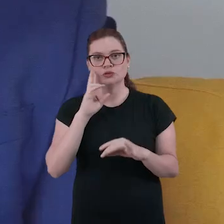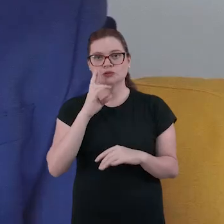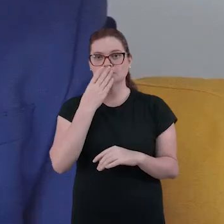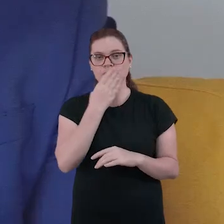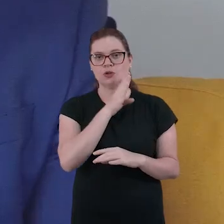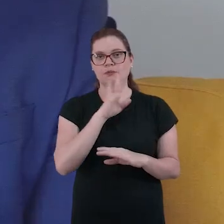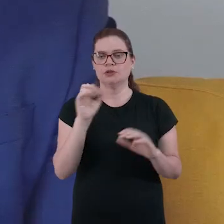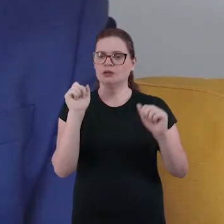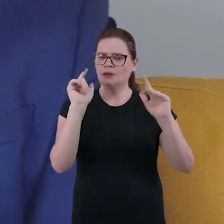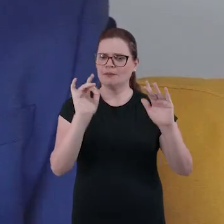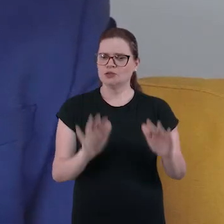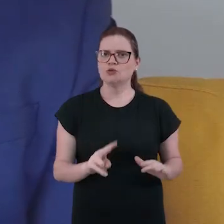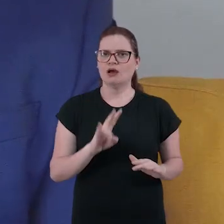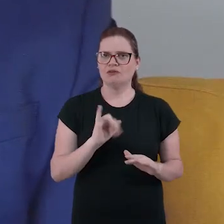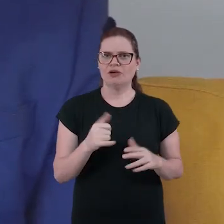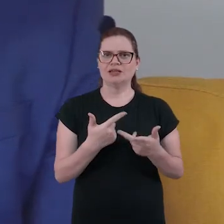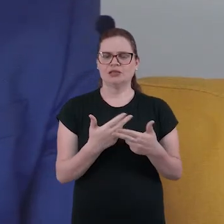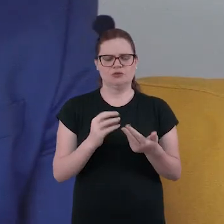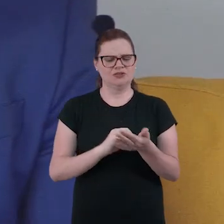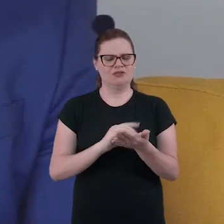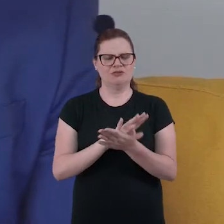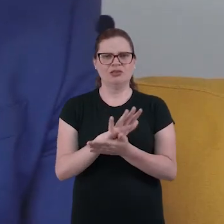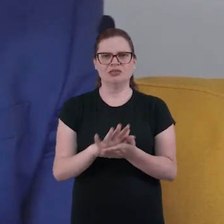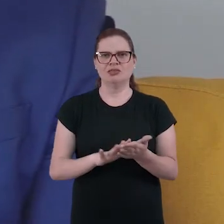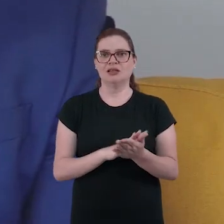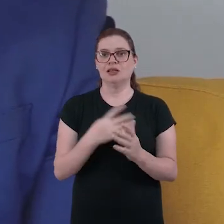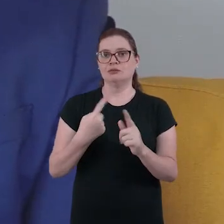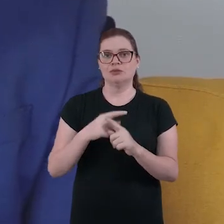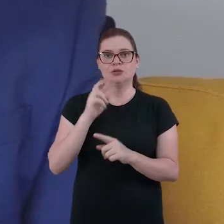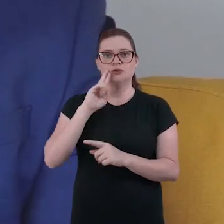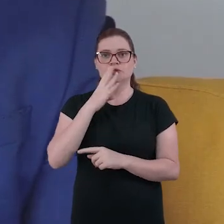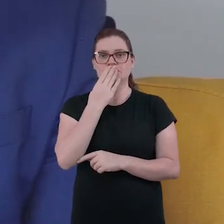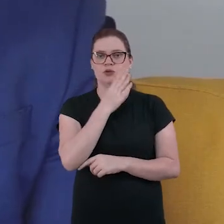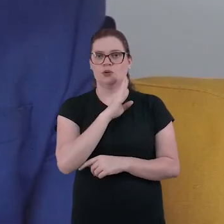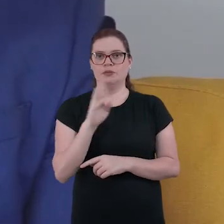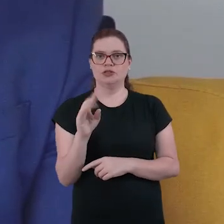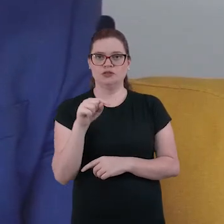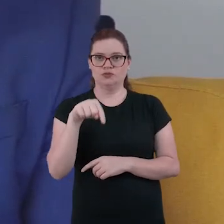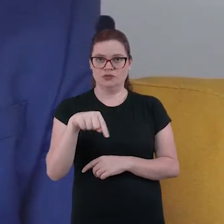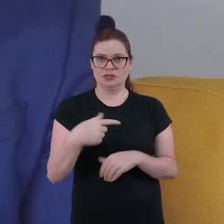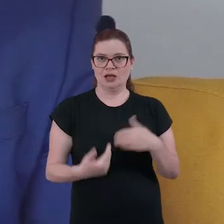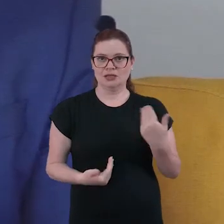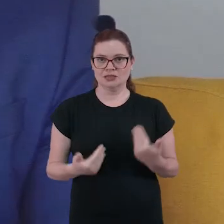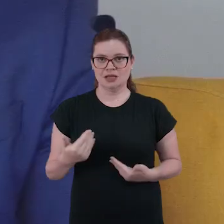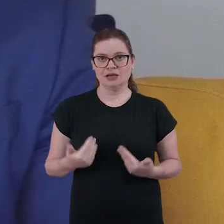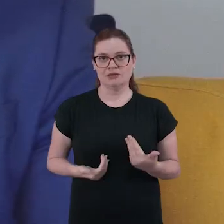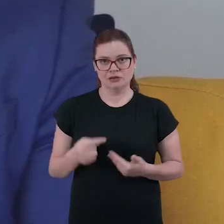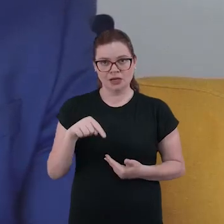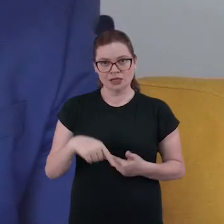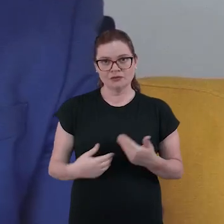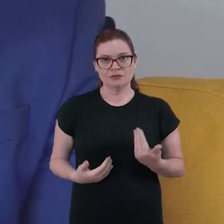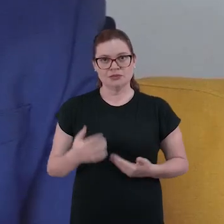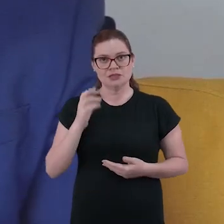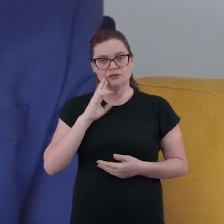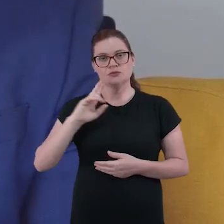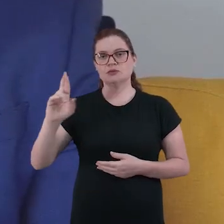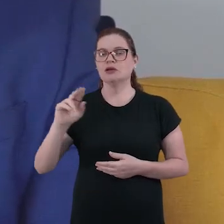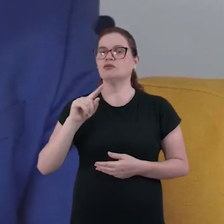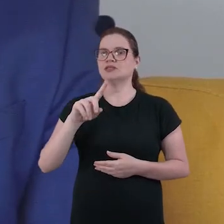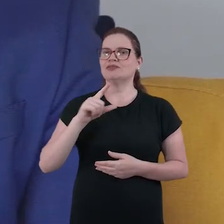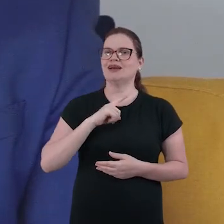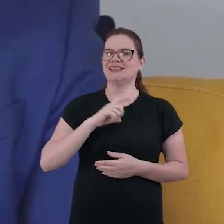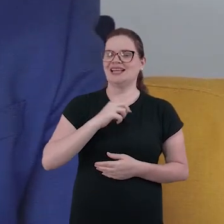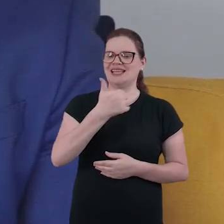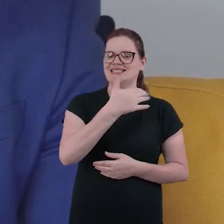É a promessa de Jesus, aquela promessa feita a Pedro, né, 100 vezes nesta vida e na idade vindoura, a vida eterna.